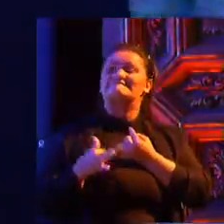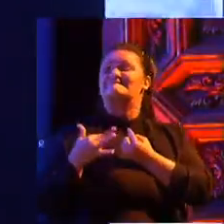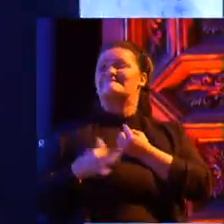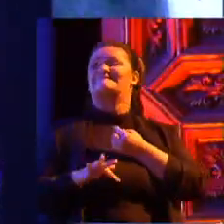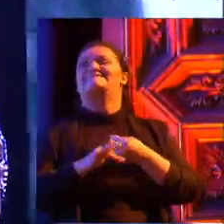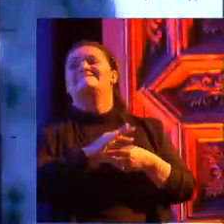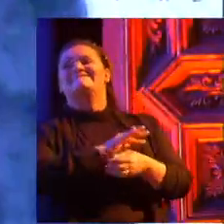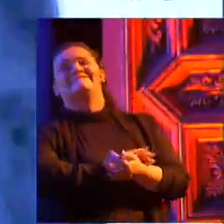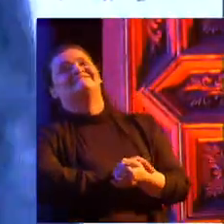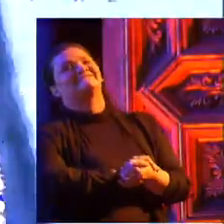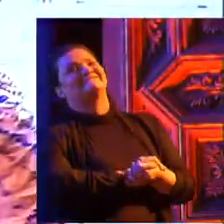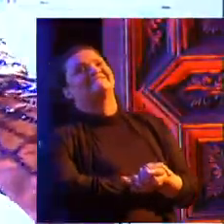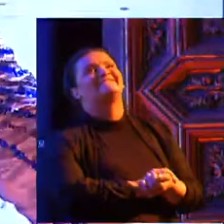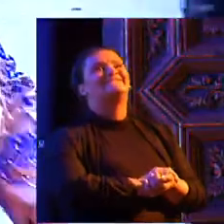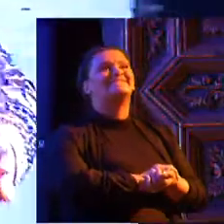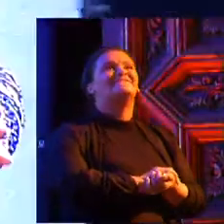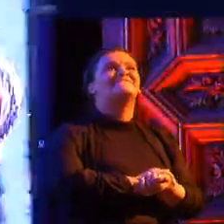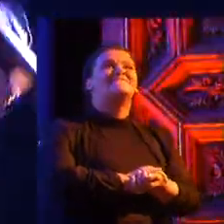demais.